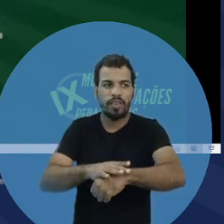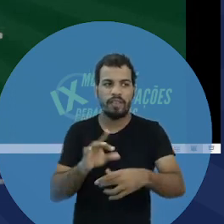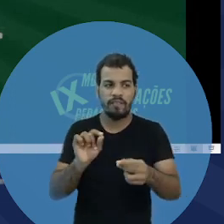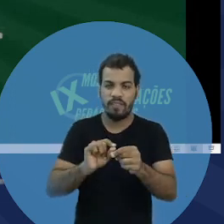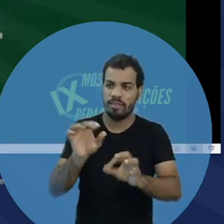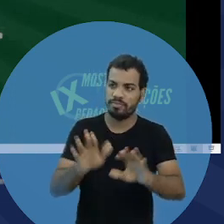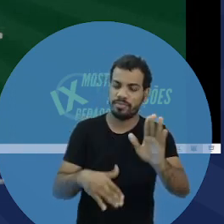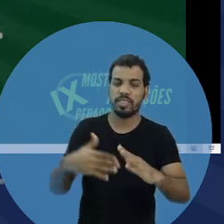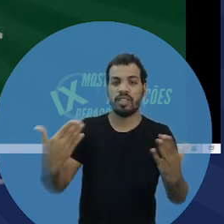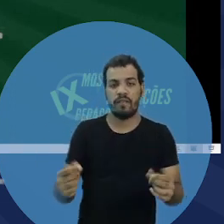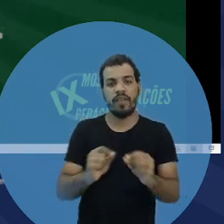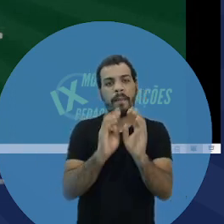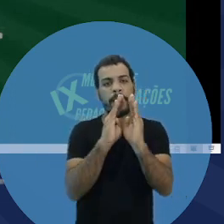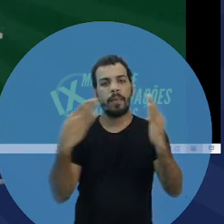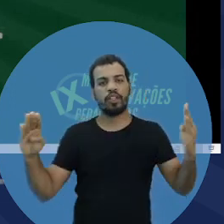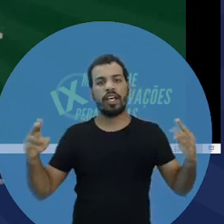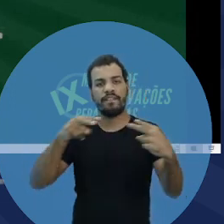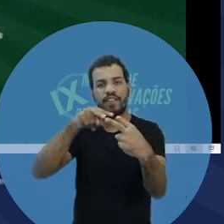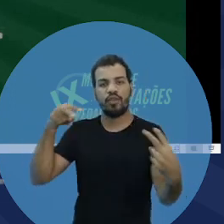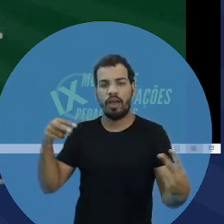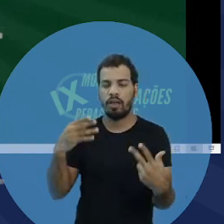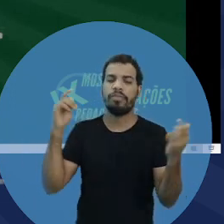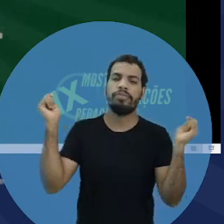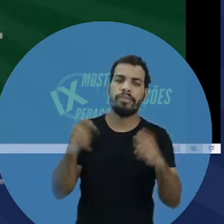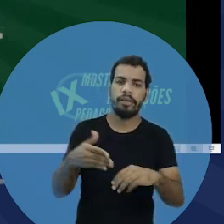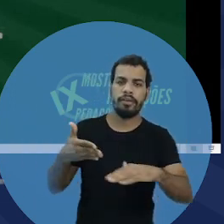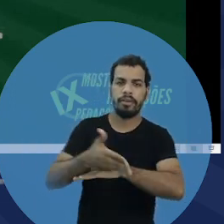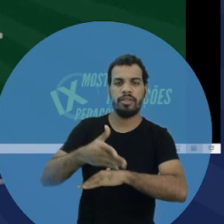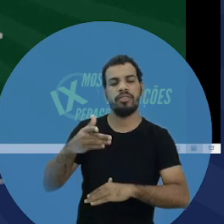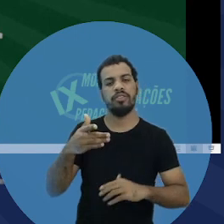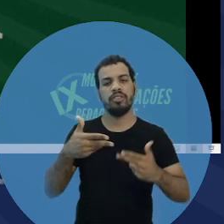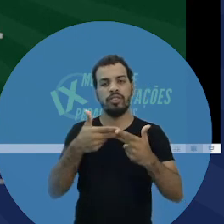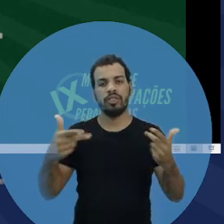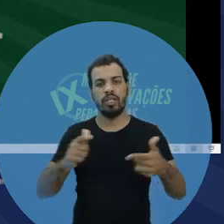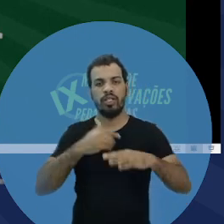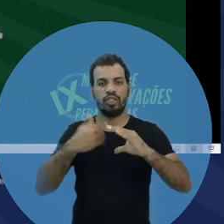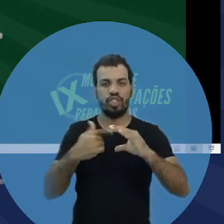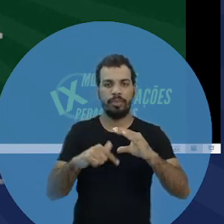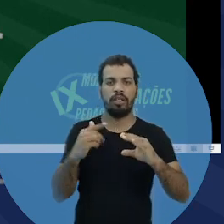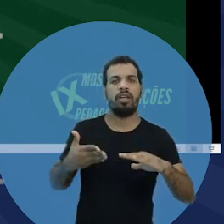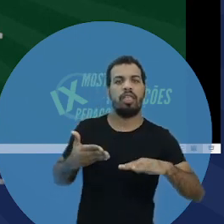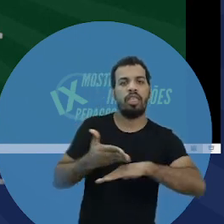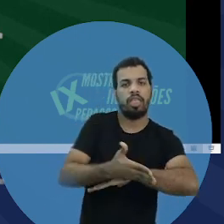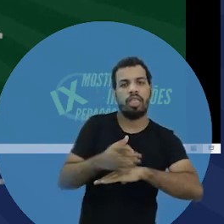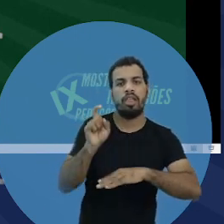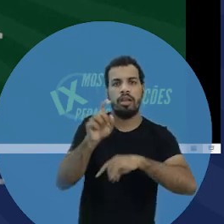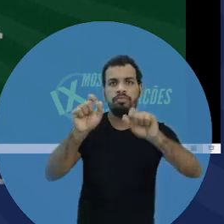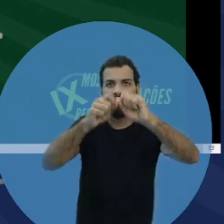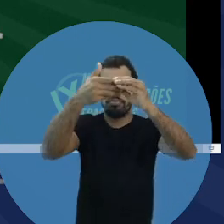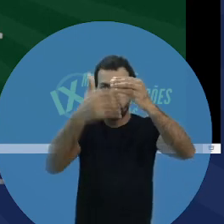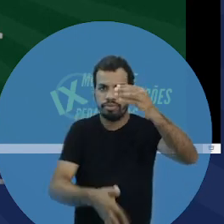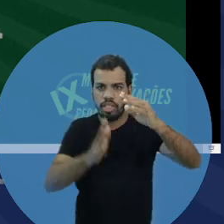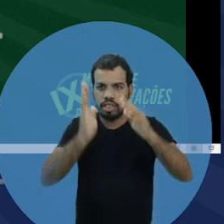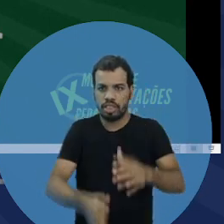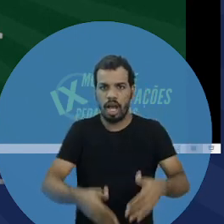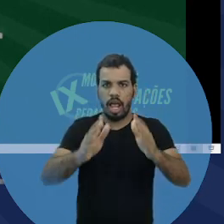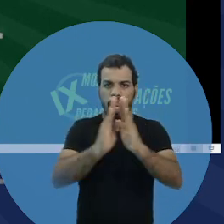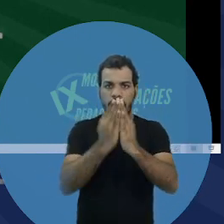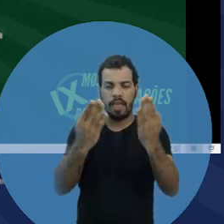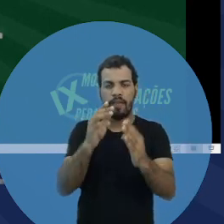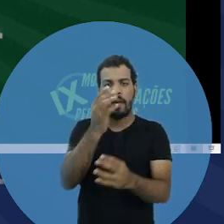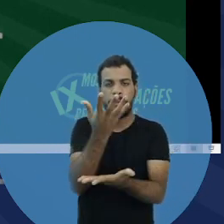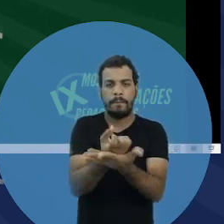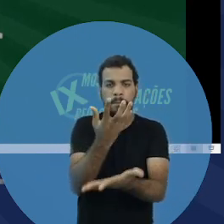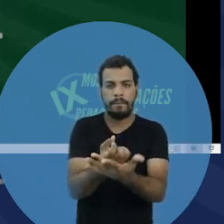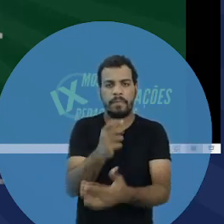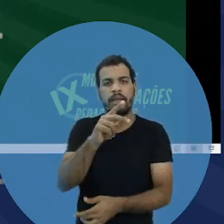virtual, onde eles têm lá o seu Gmail, clica lá no linkzinho, já abre o livro em PDF e faz as atividades do nosso